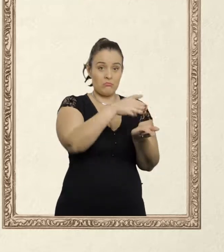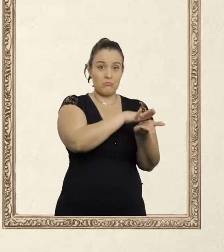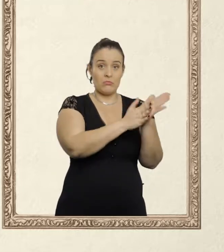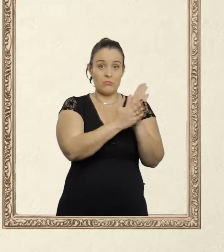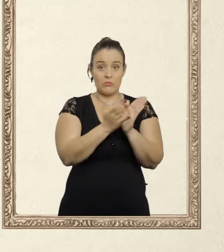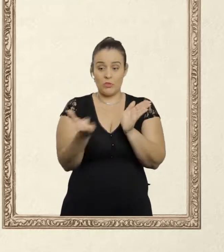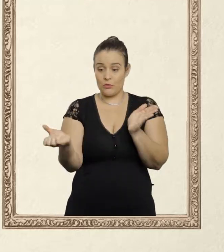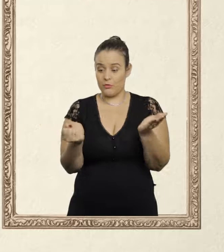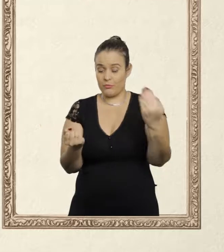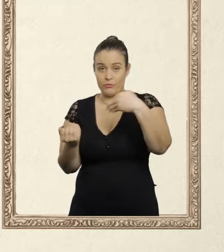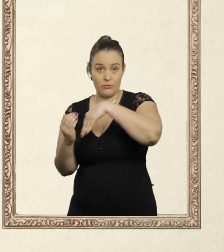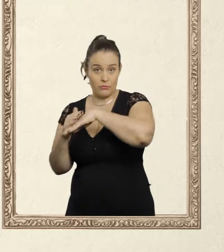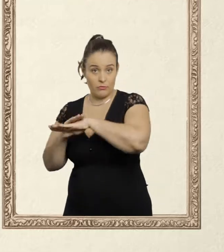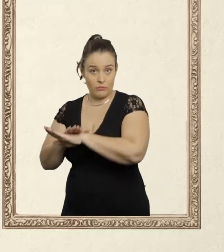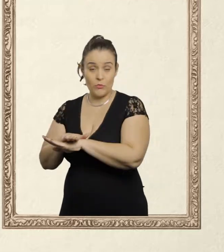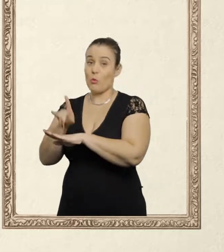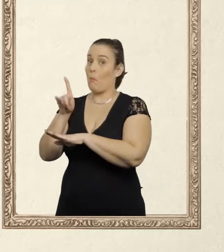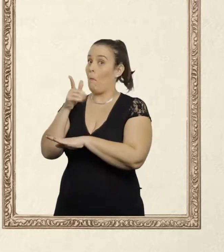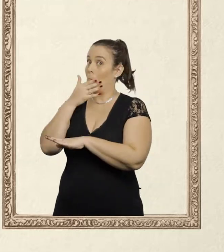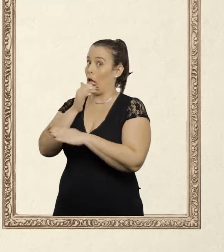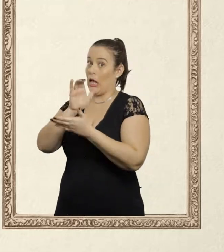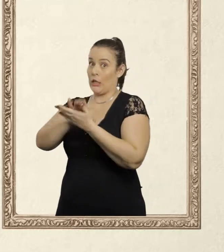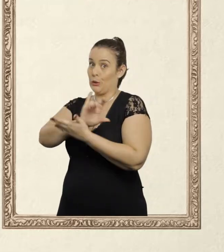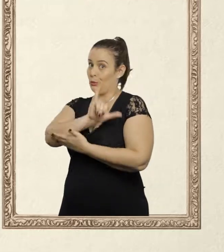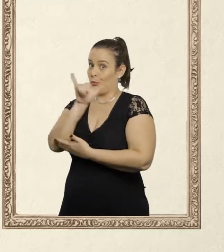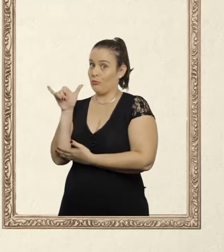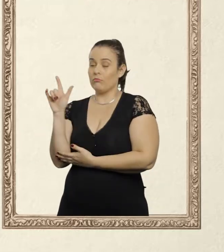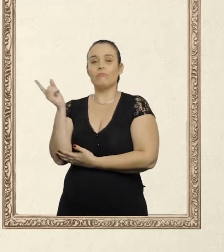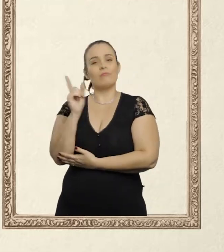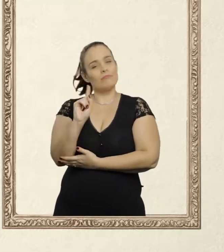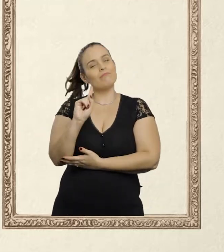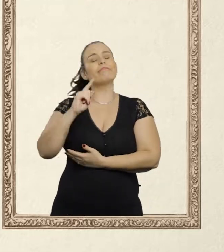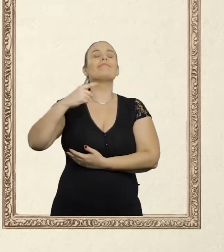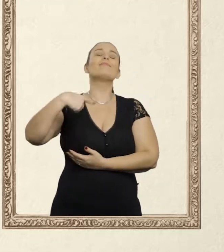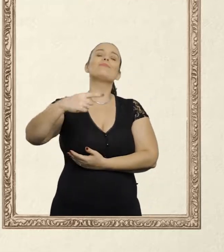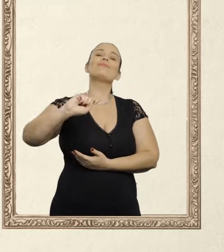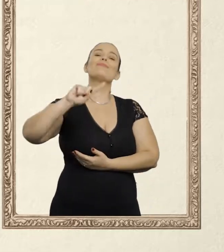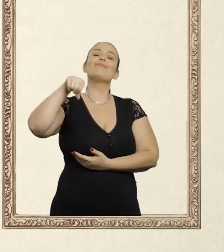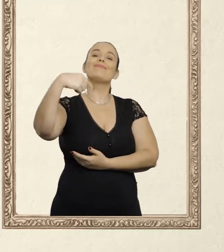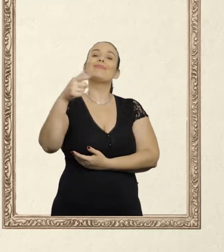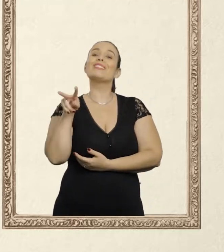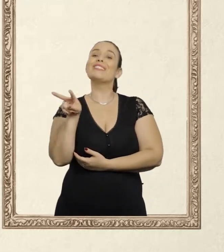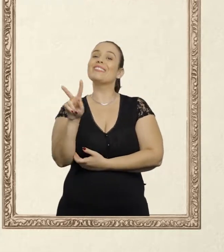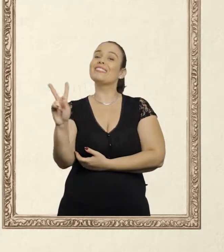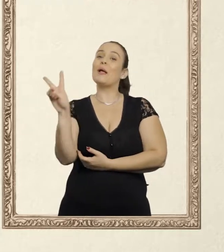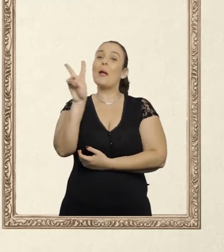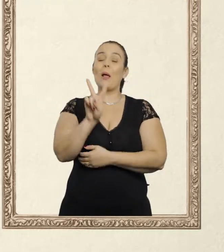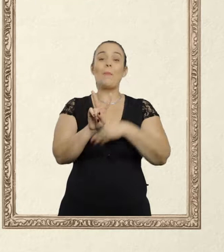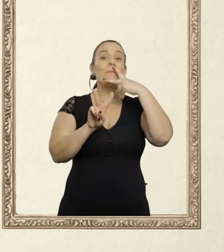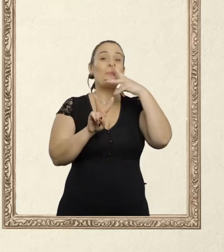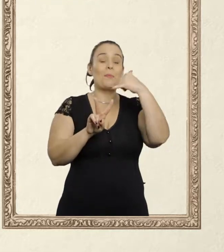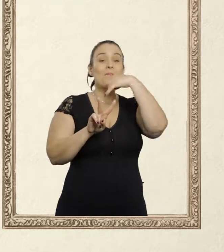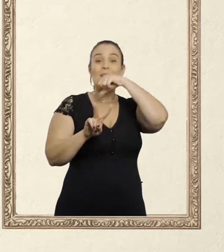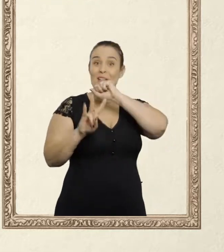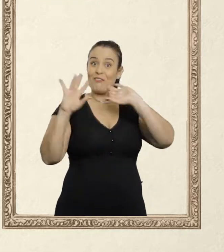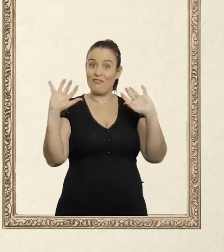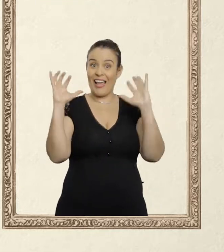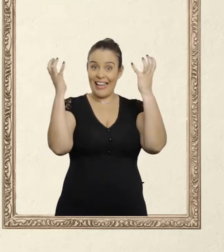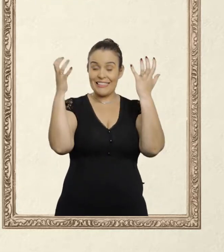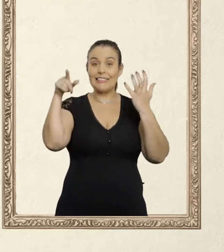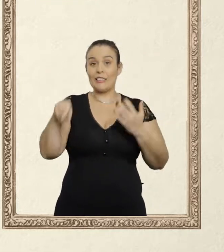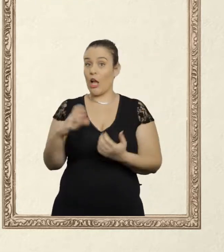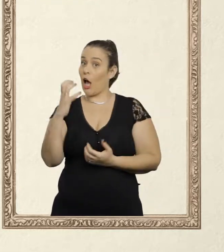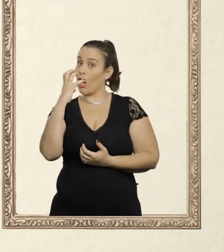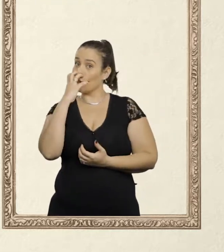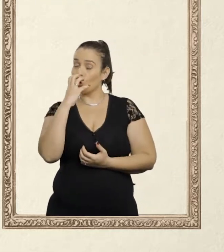nada para o marido. Uma semana depois, o senhor e a Sra. Darling iam a uma festa. Naná encheu a banheira para dar banho